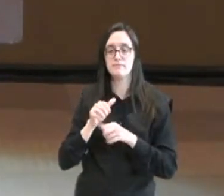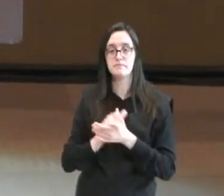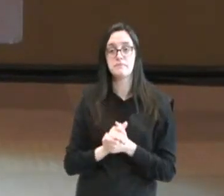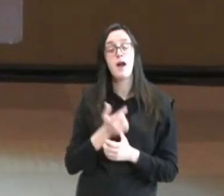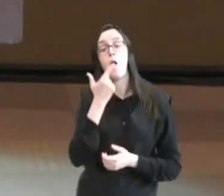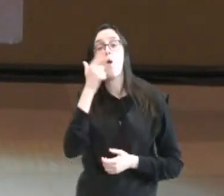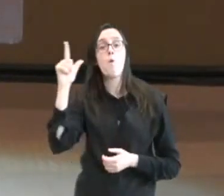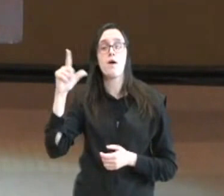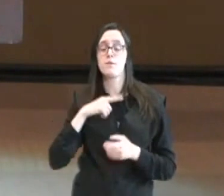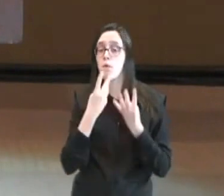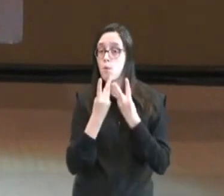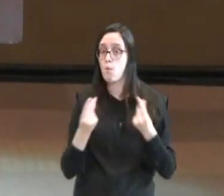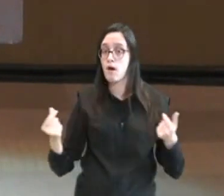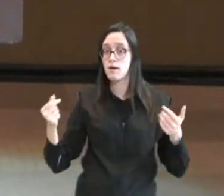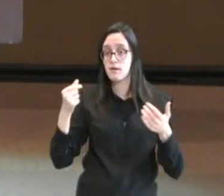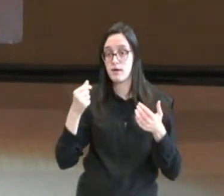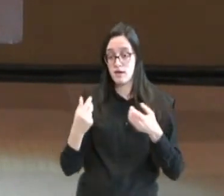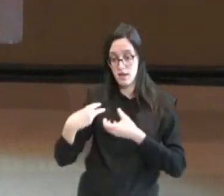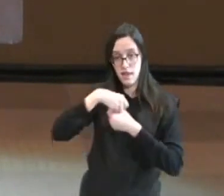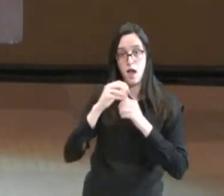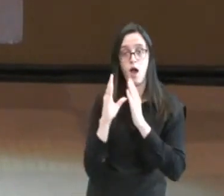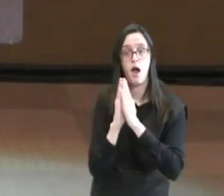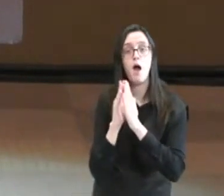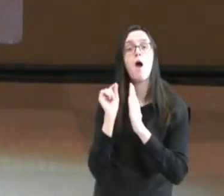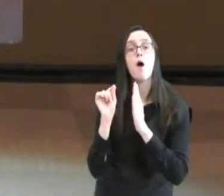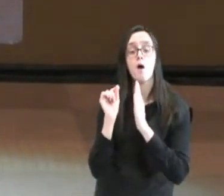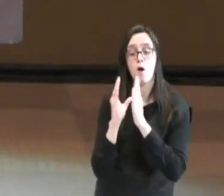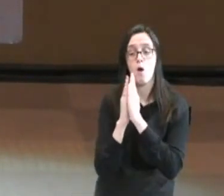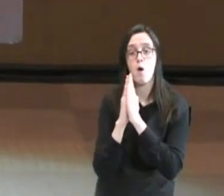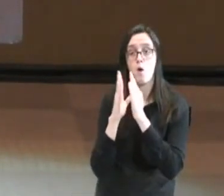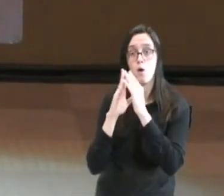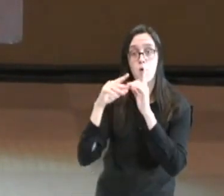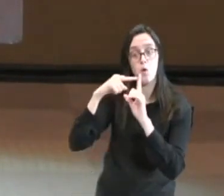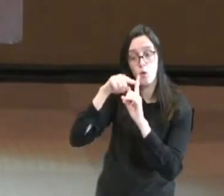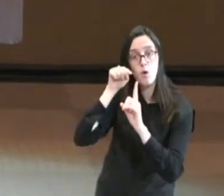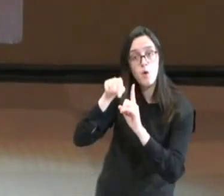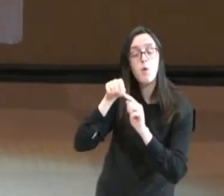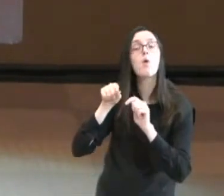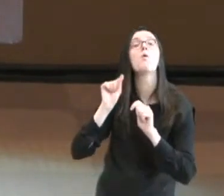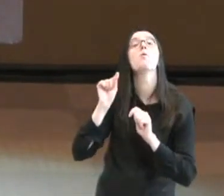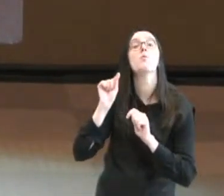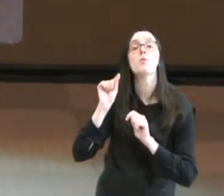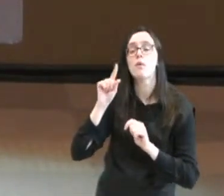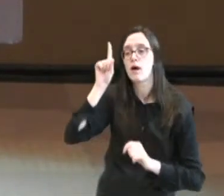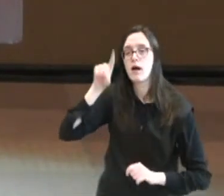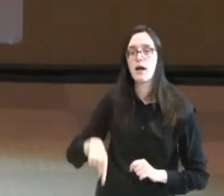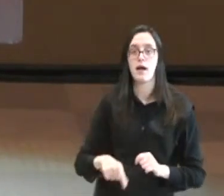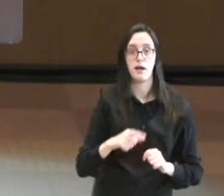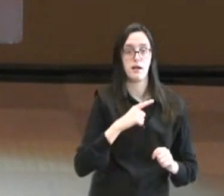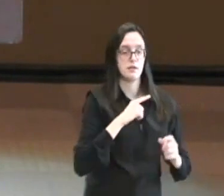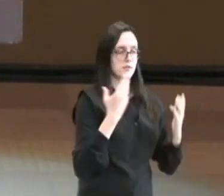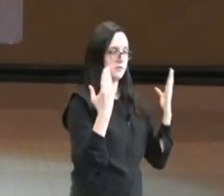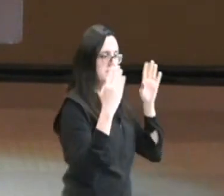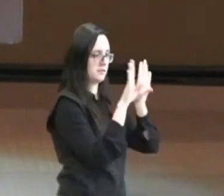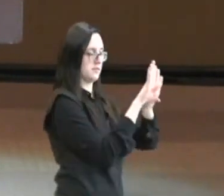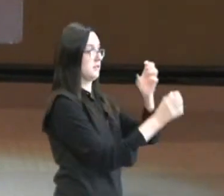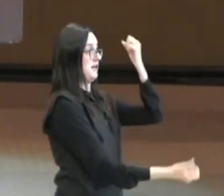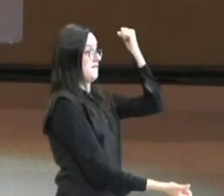qualidade forte ainda dentro da oração: a oração da igreja faz a porta do inferno